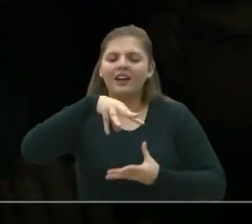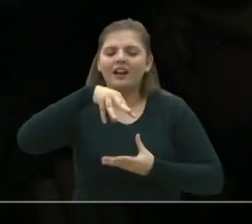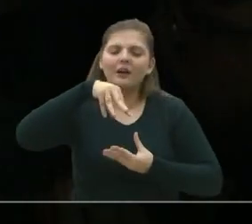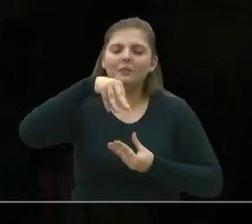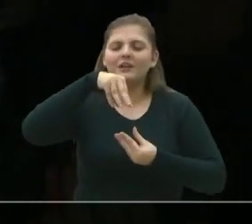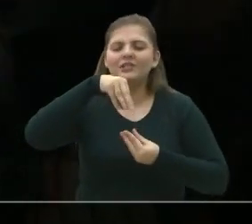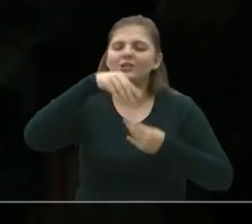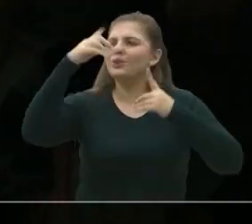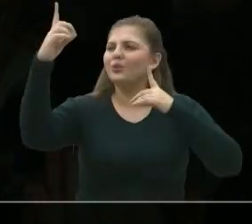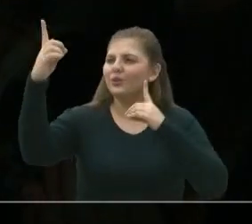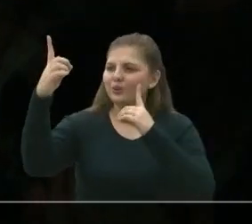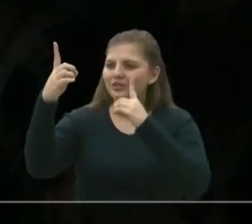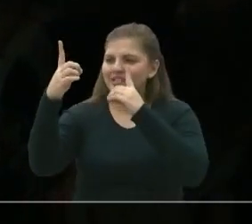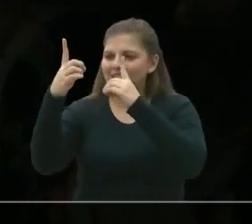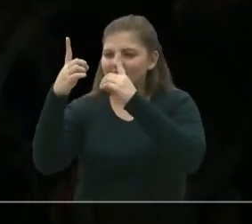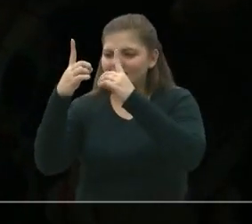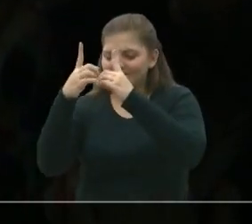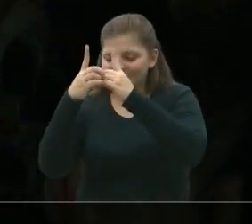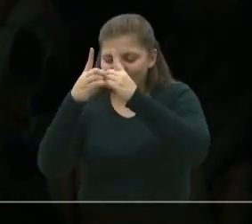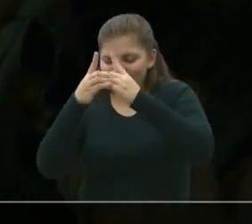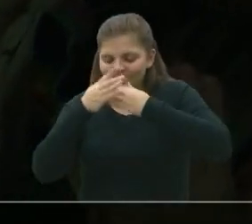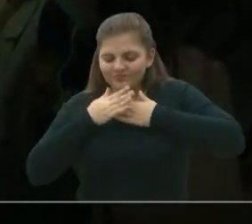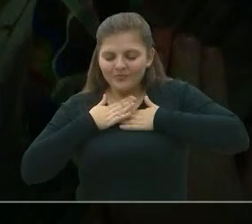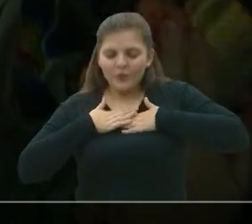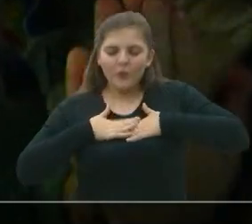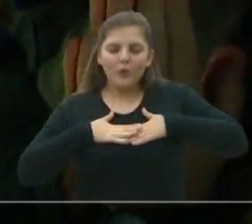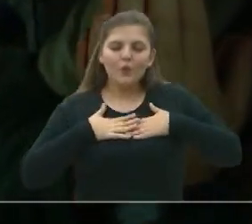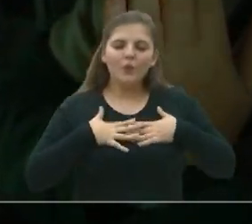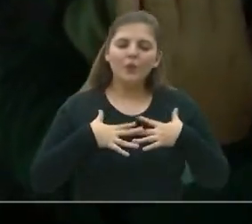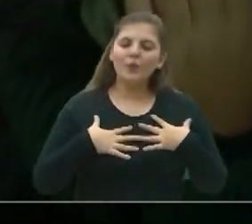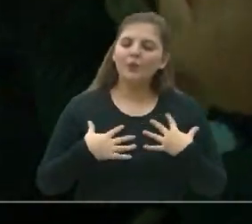minha alma achou descanso.